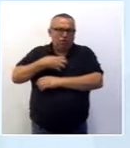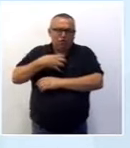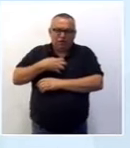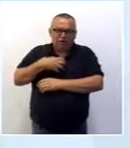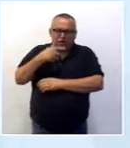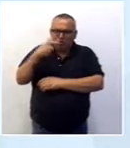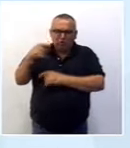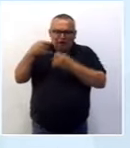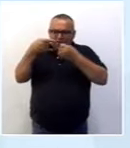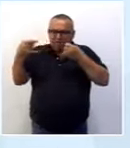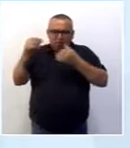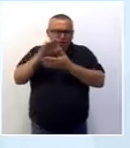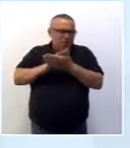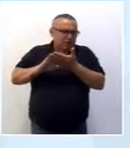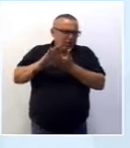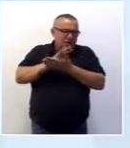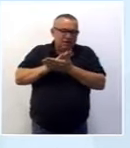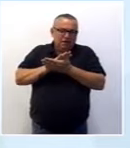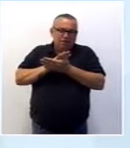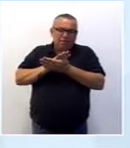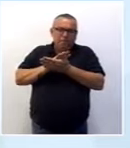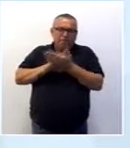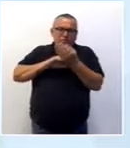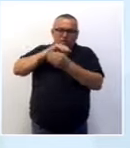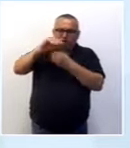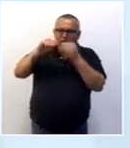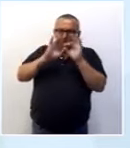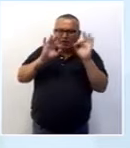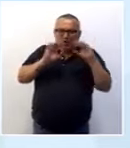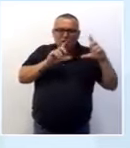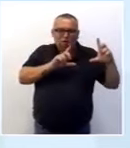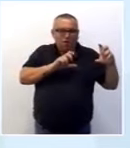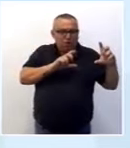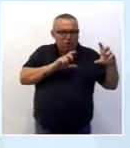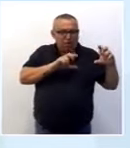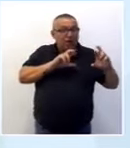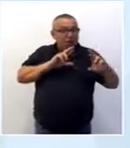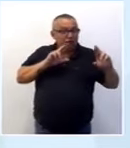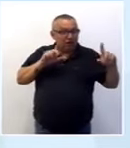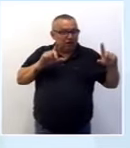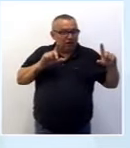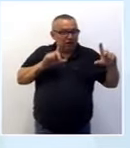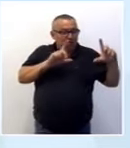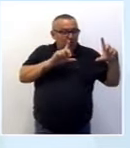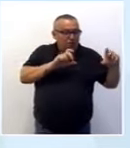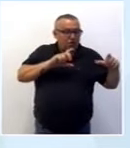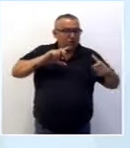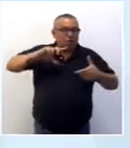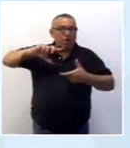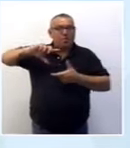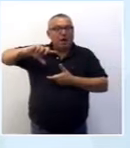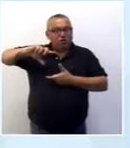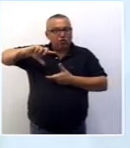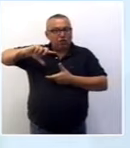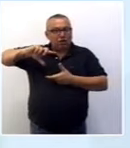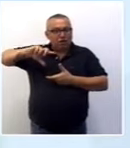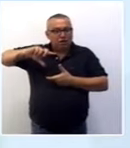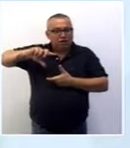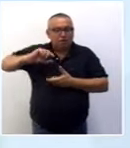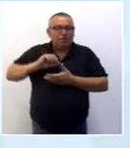filme nem nenhuma questão envolvida lá com a fotografia. Mas nessa época aí,